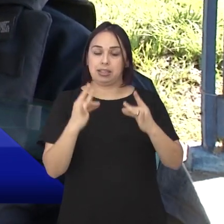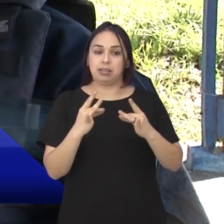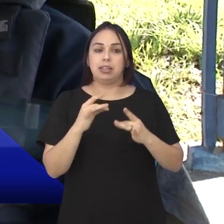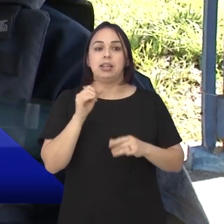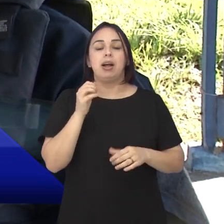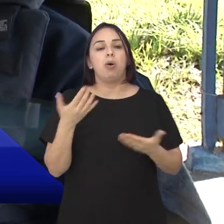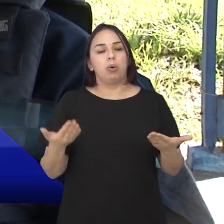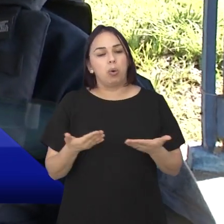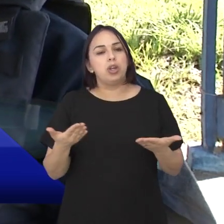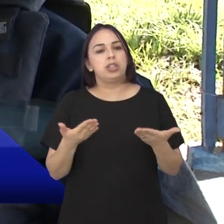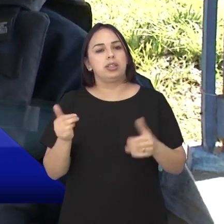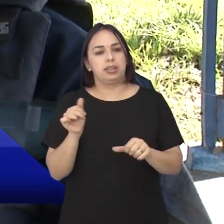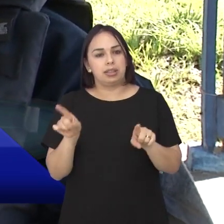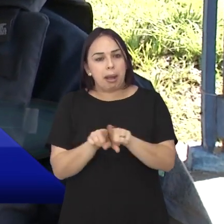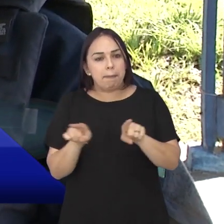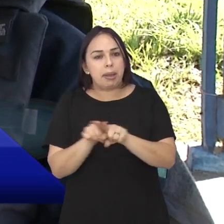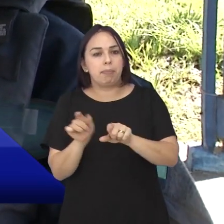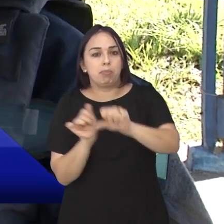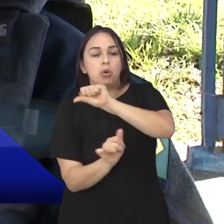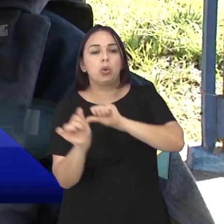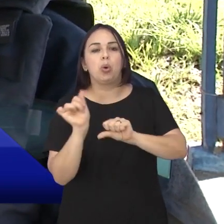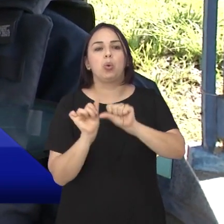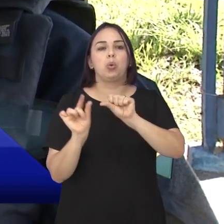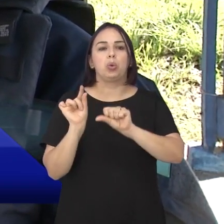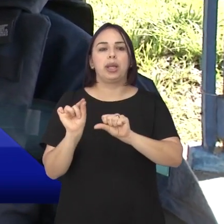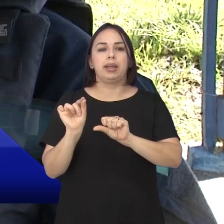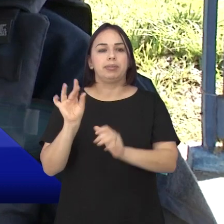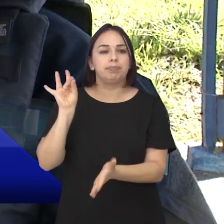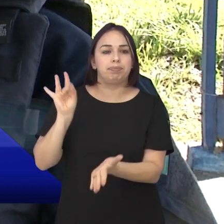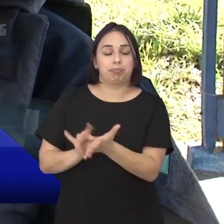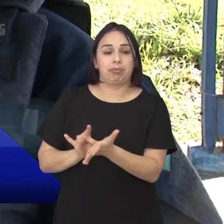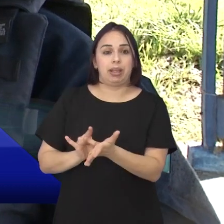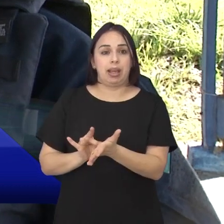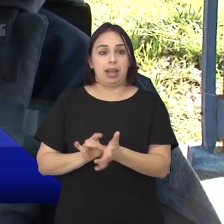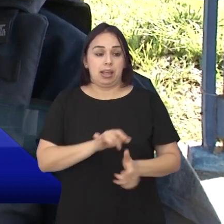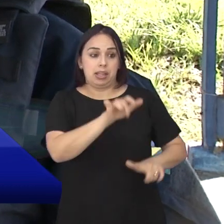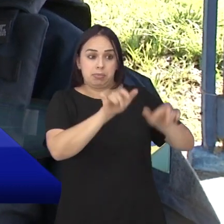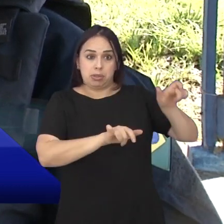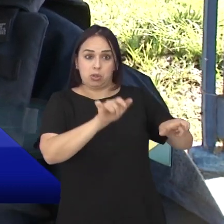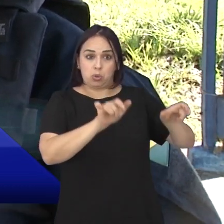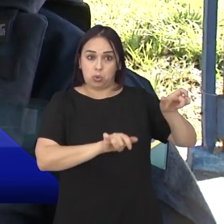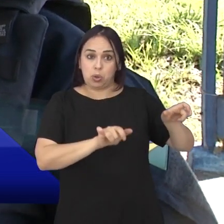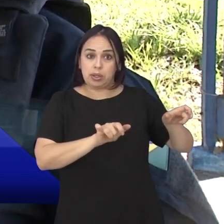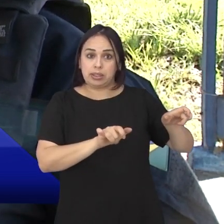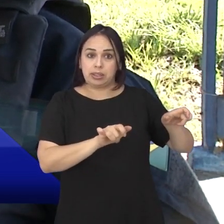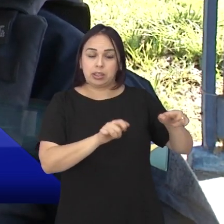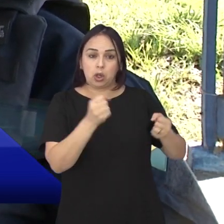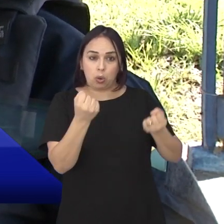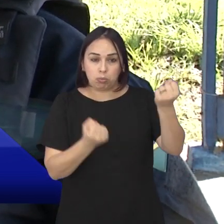hoje houve uma mudança também, já em vigor, que os condutores